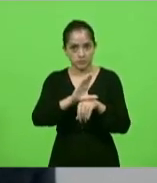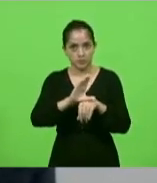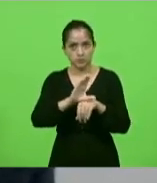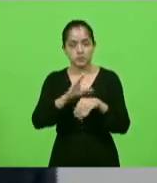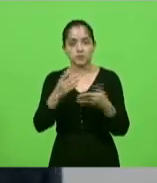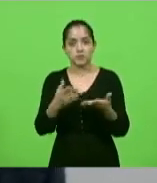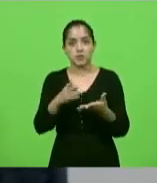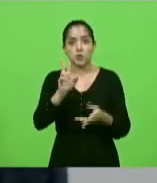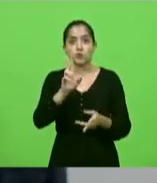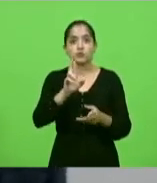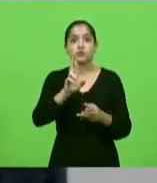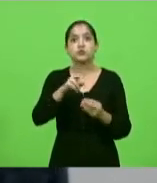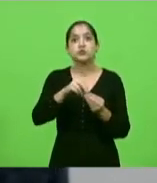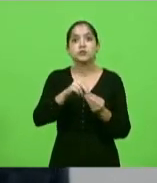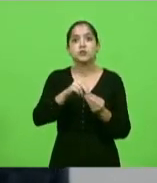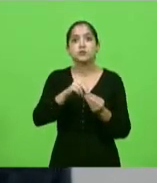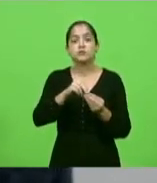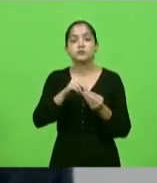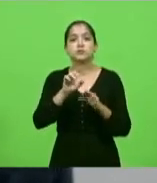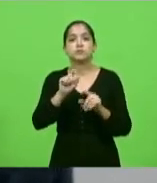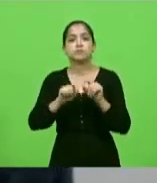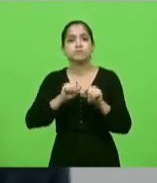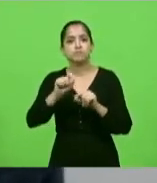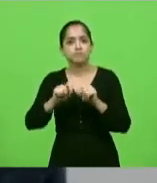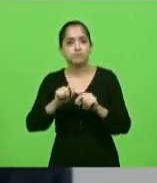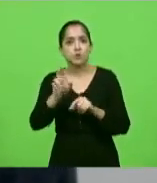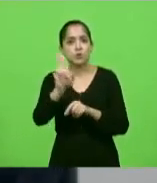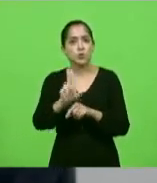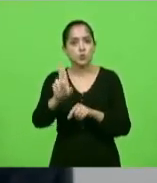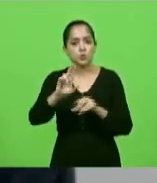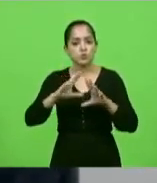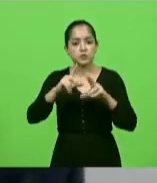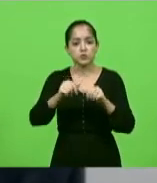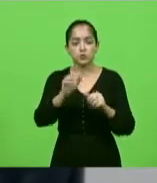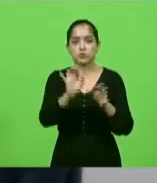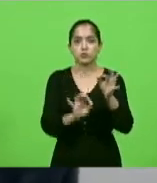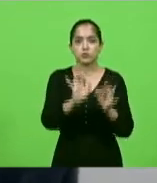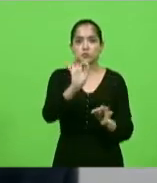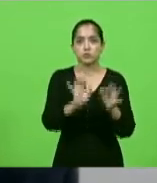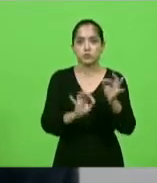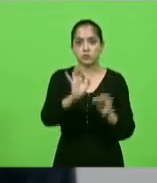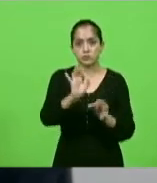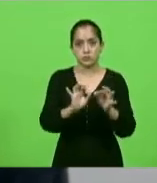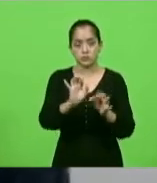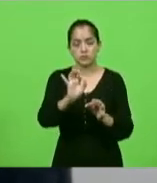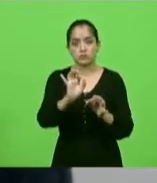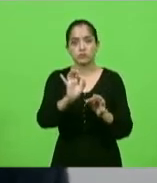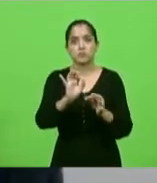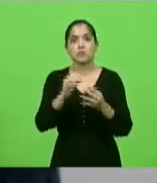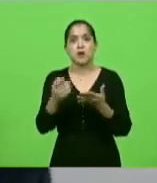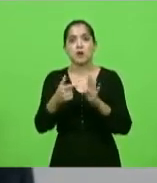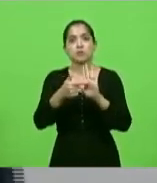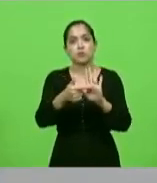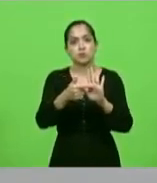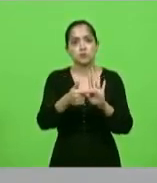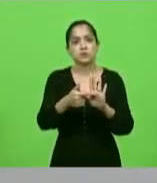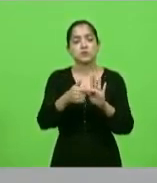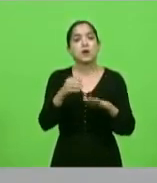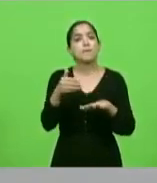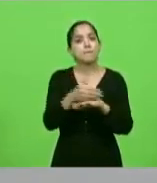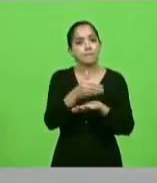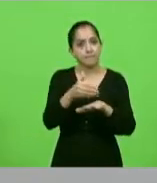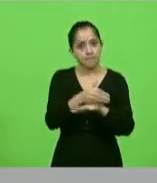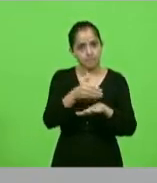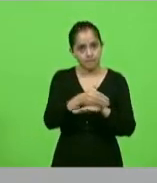engenharia de resolução de litígio, que utilizo em todos os julgamentos em que sou concitado a participar